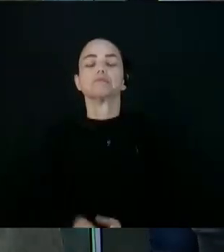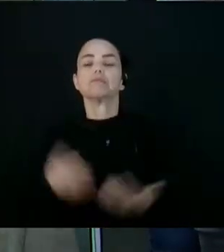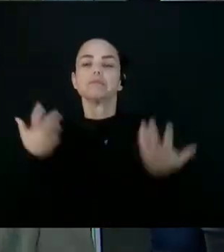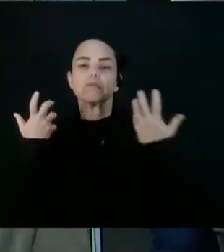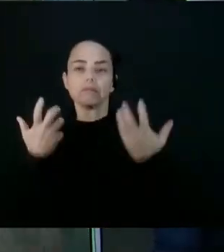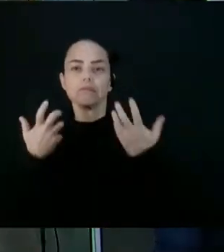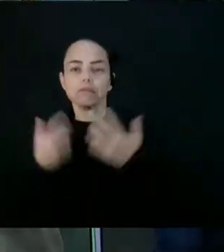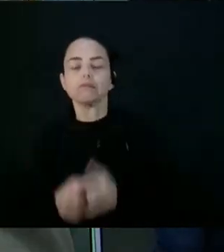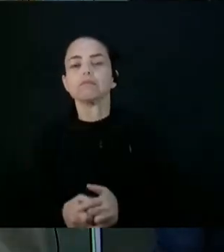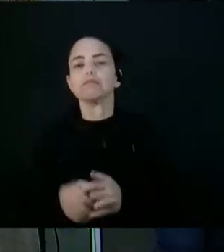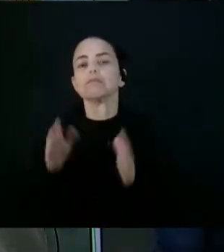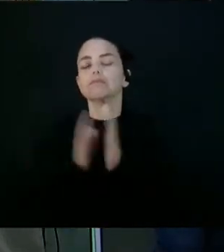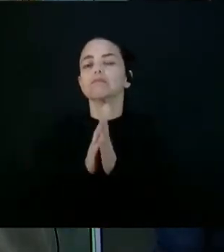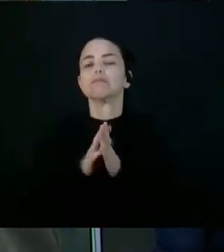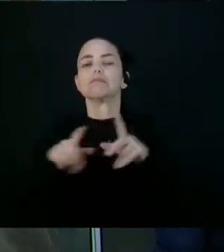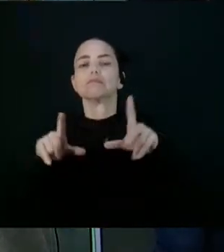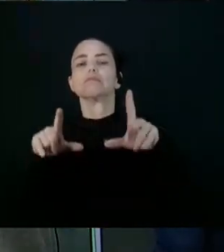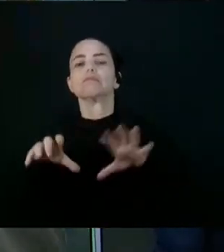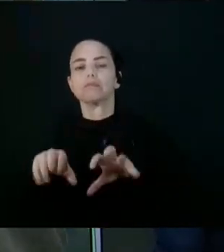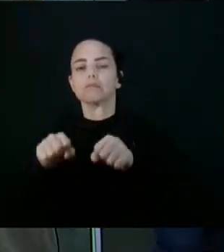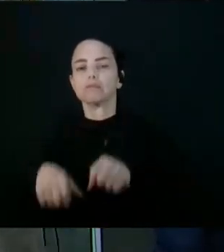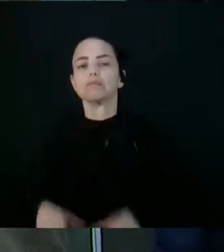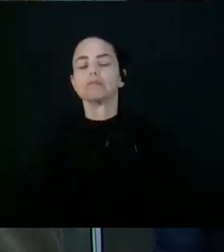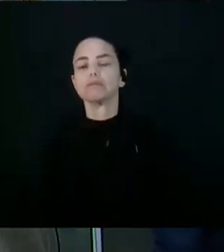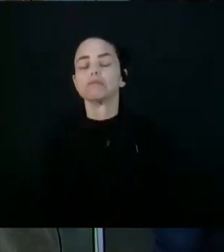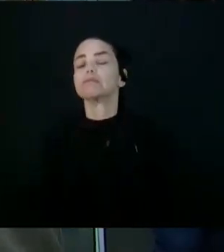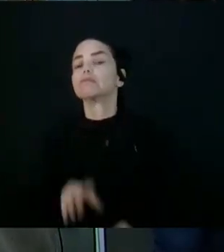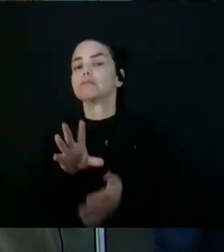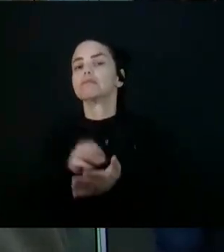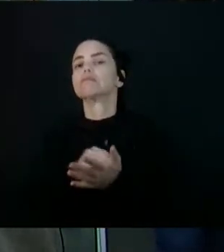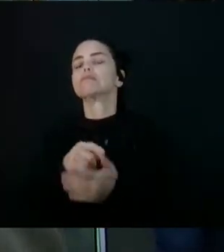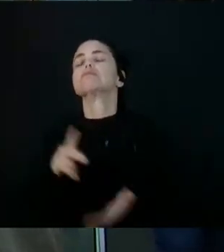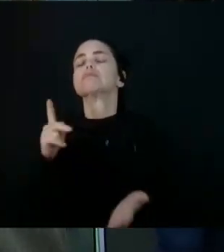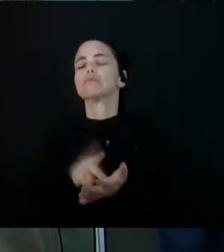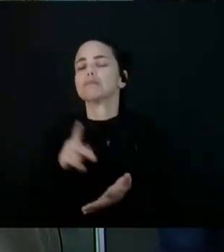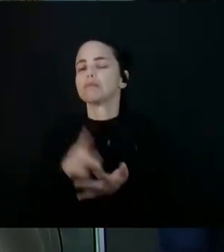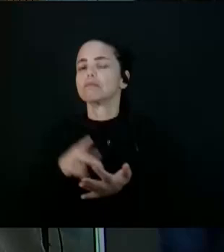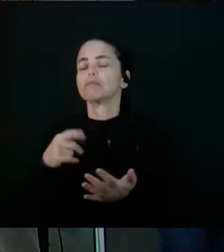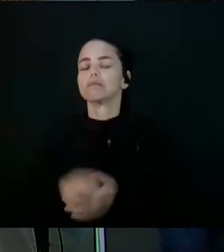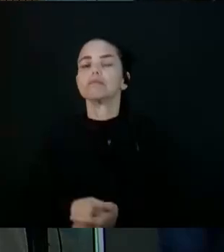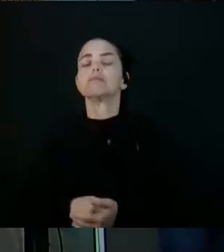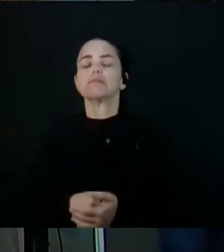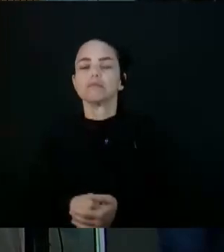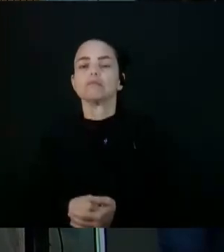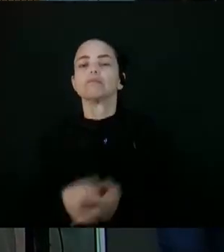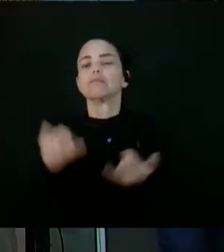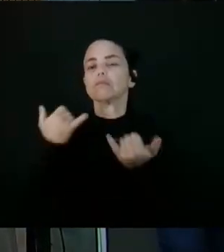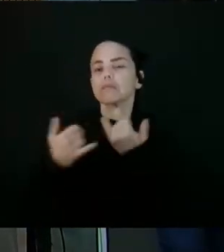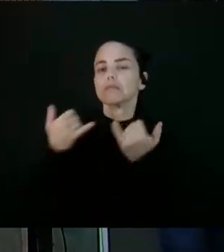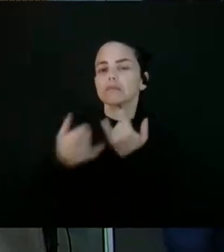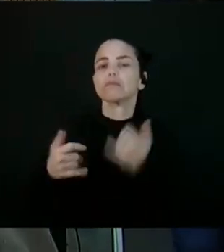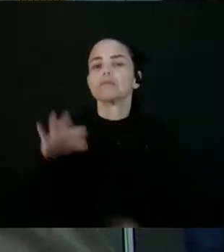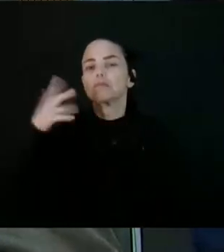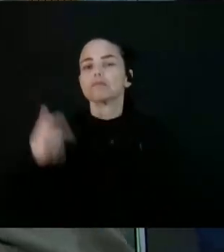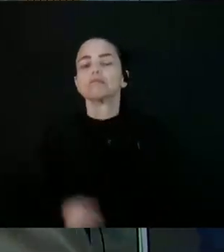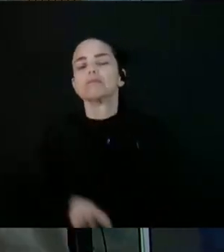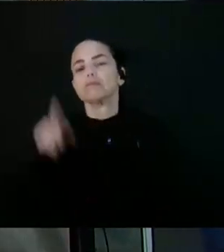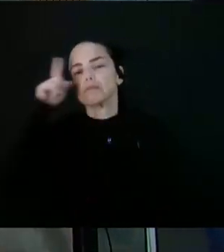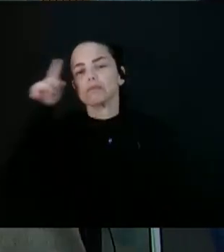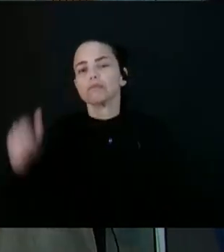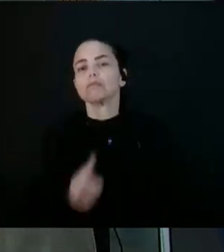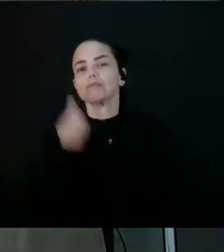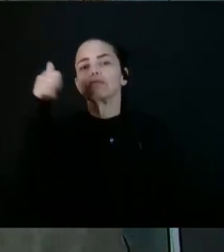cerimônia de diplomação e posse reproduza de forma relativamente semelhante ao que acontece aqui no dia 1º de janeiro de